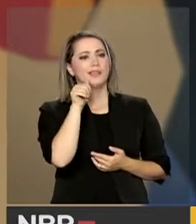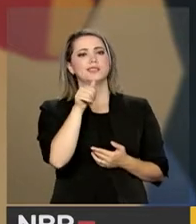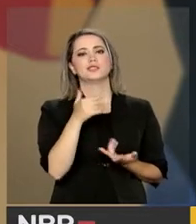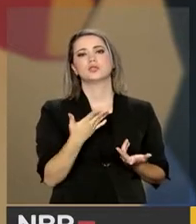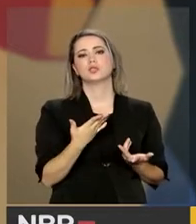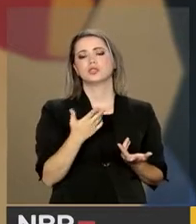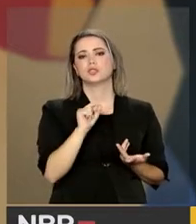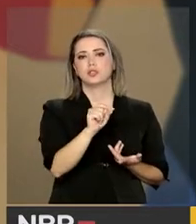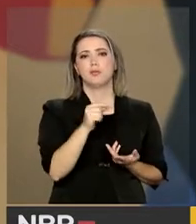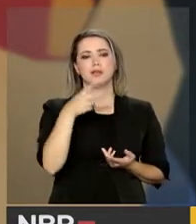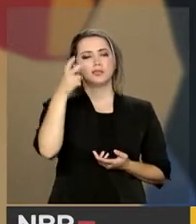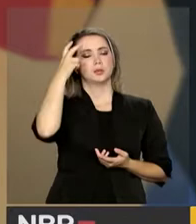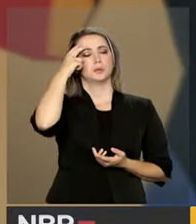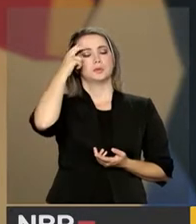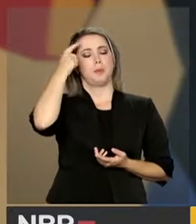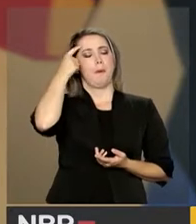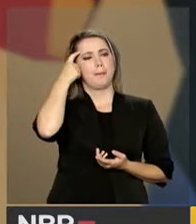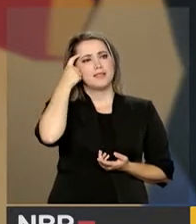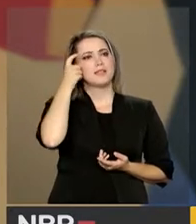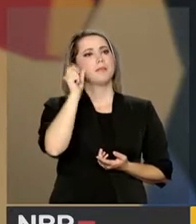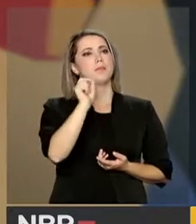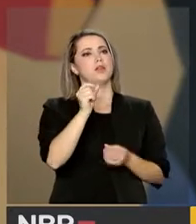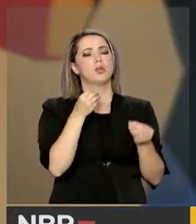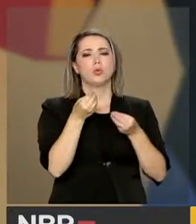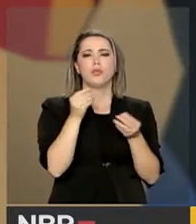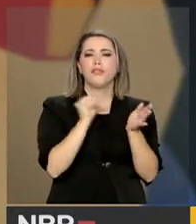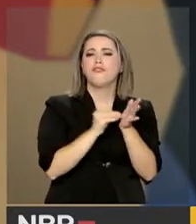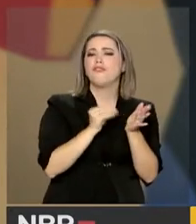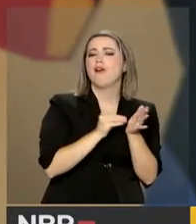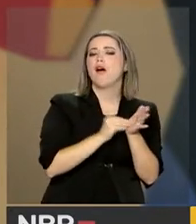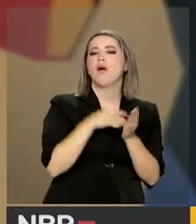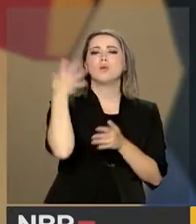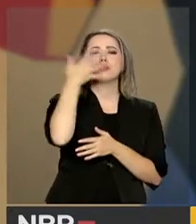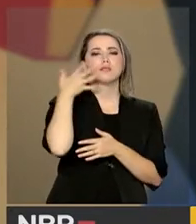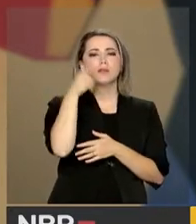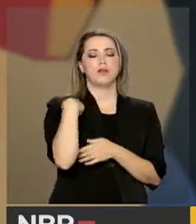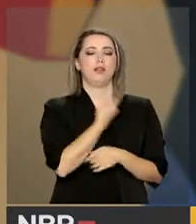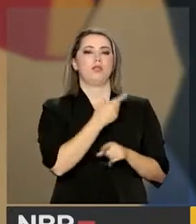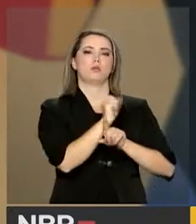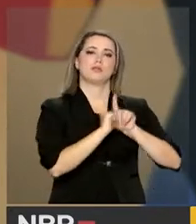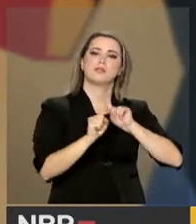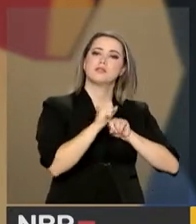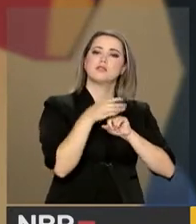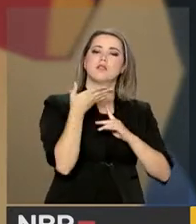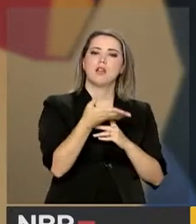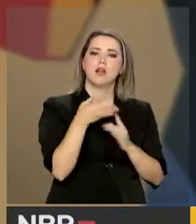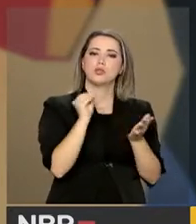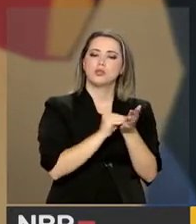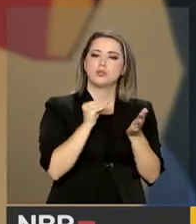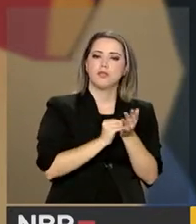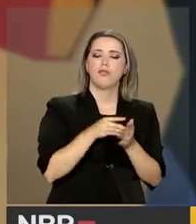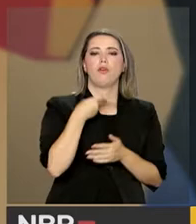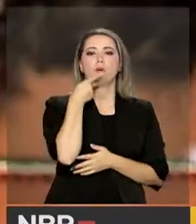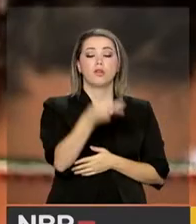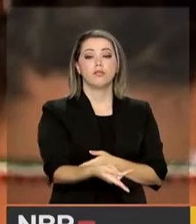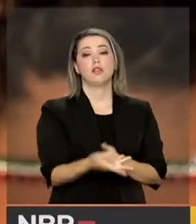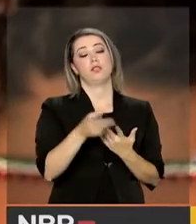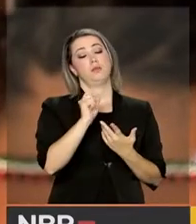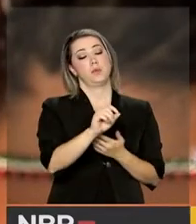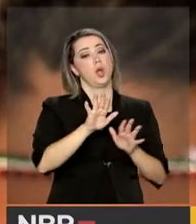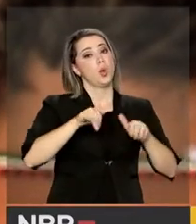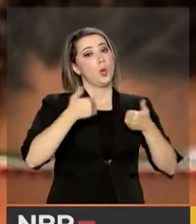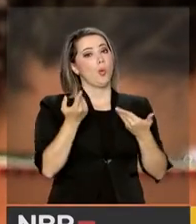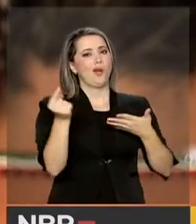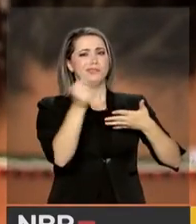uma reflexão para o que não está sendo contado sobre a nossa sociedade, o que não está sendo dito. Quais são